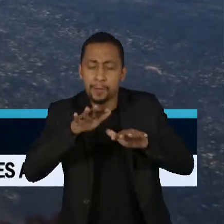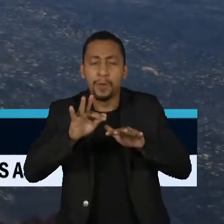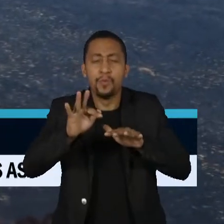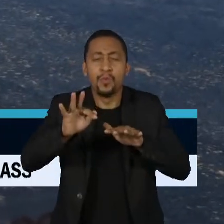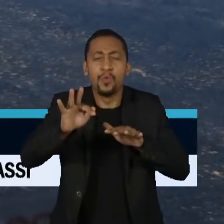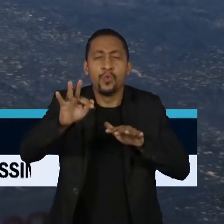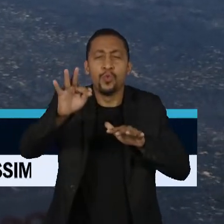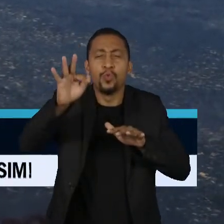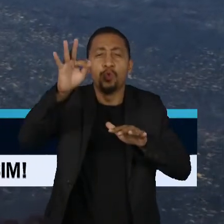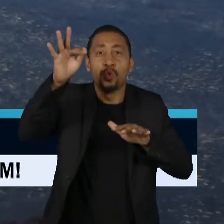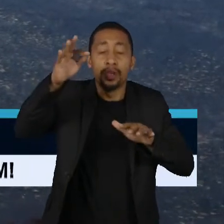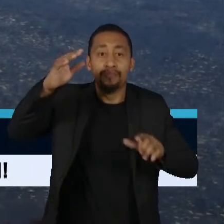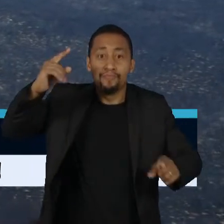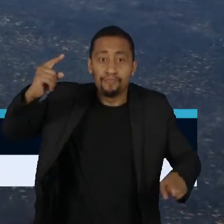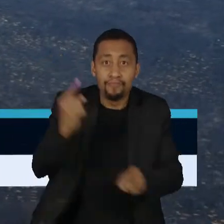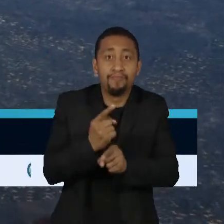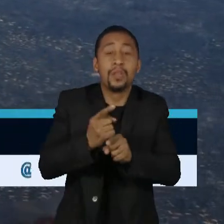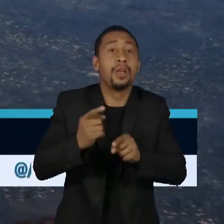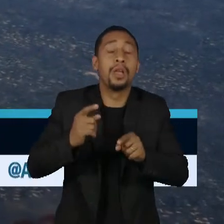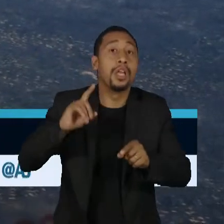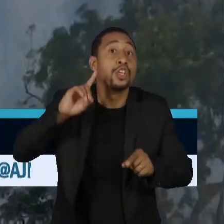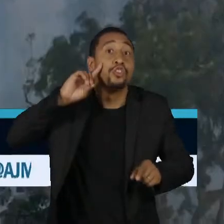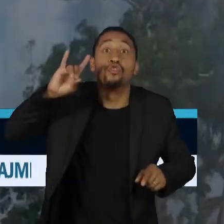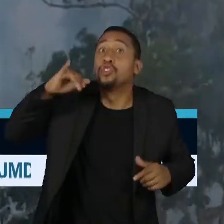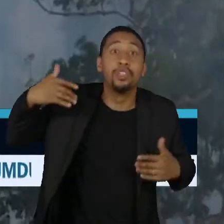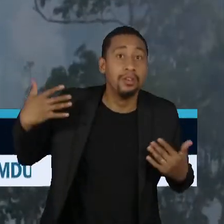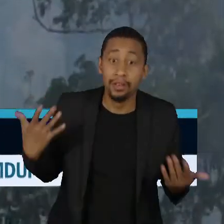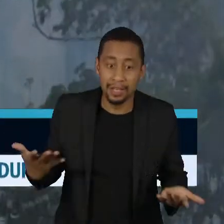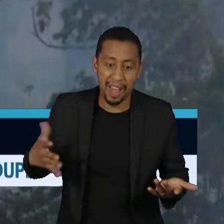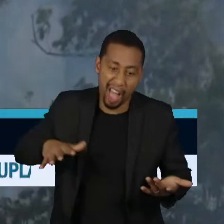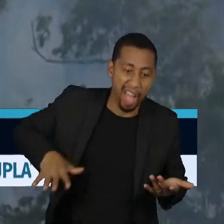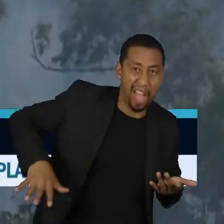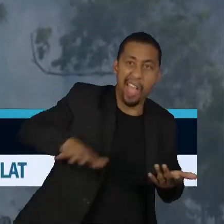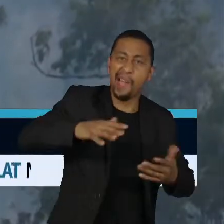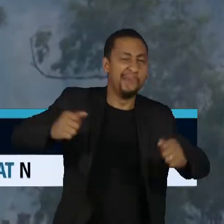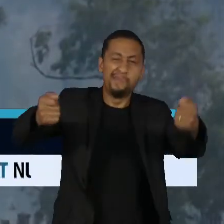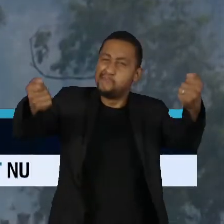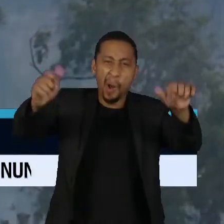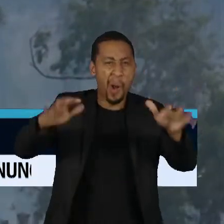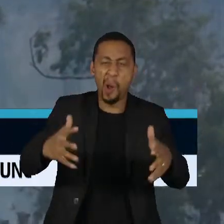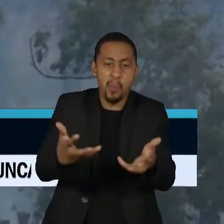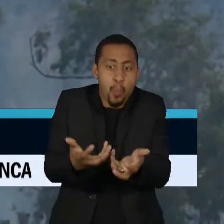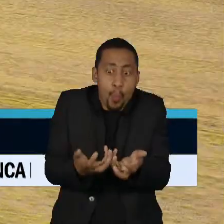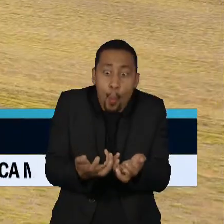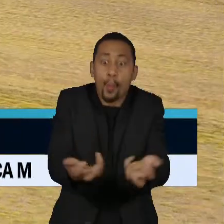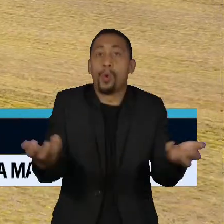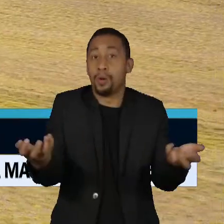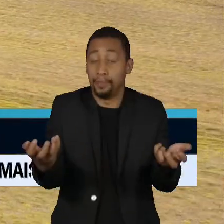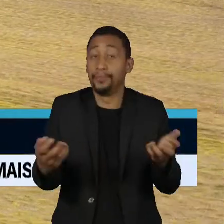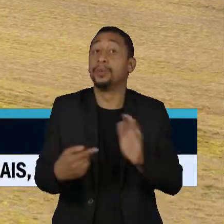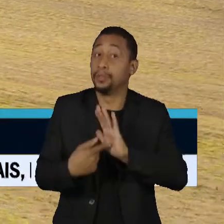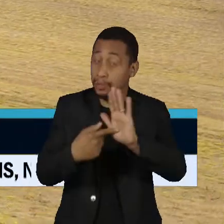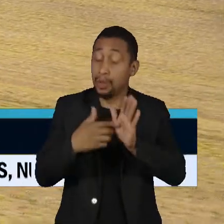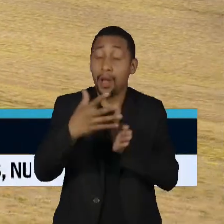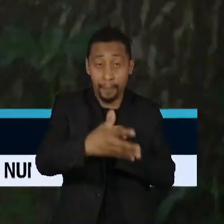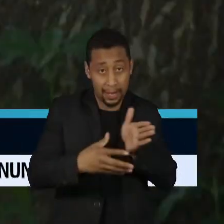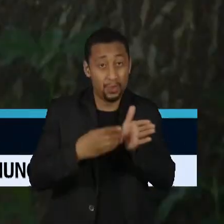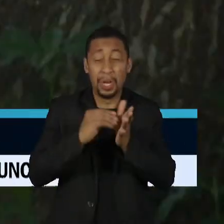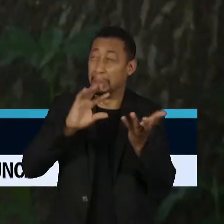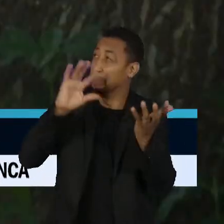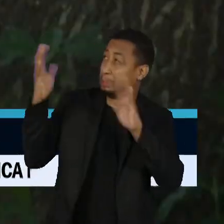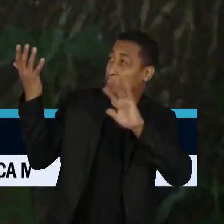de virada. Hoje, a Amazônia sofre uma combinação de mudanças climáticas e eventos extremos, desmatamento e perda